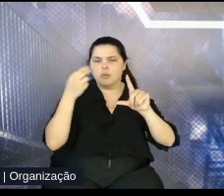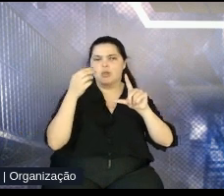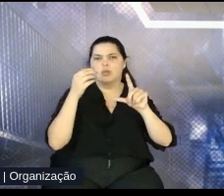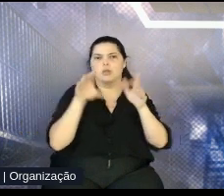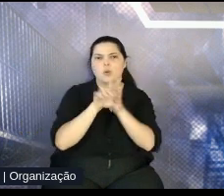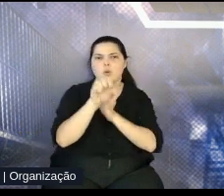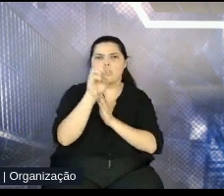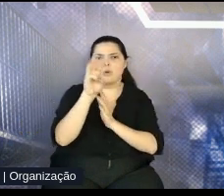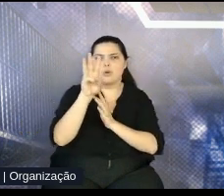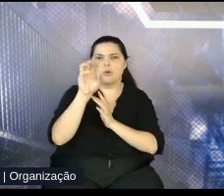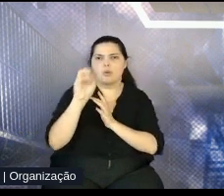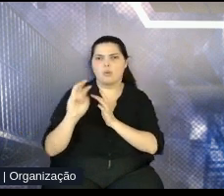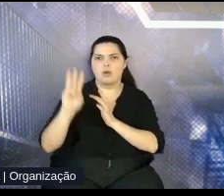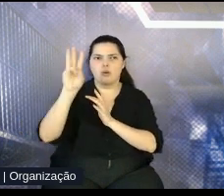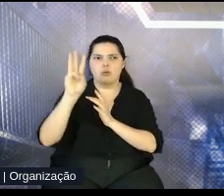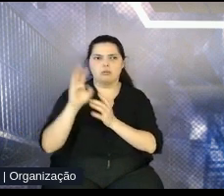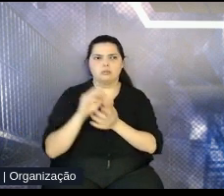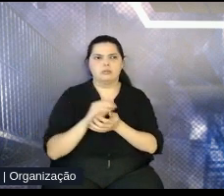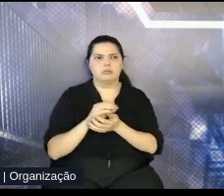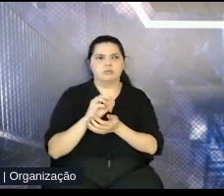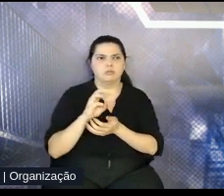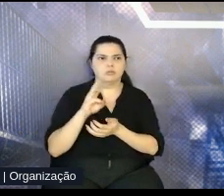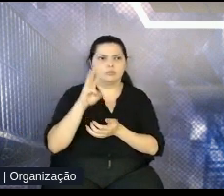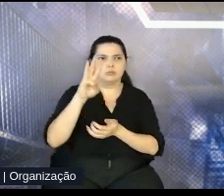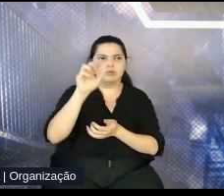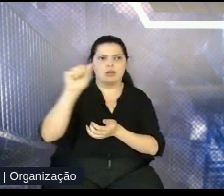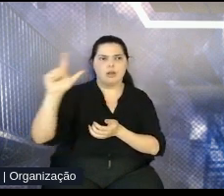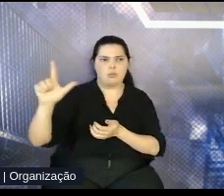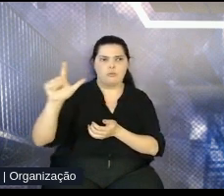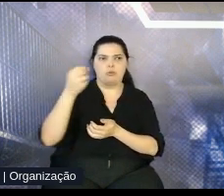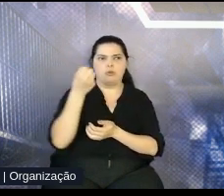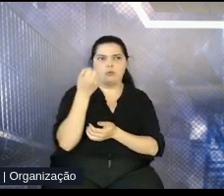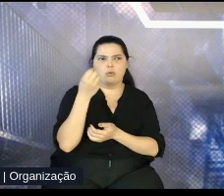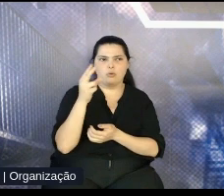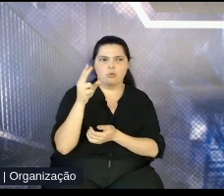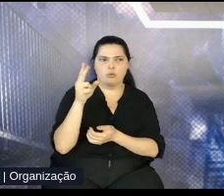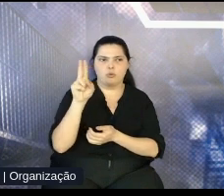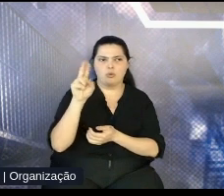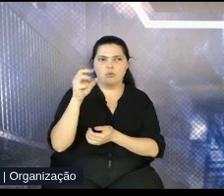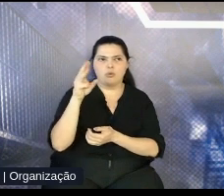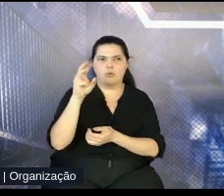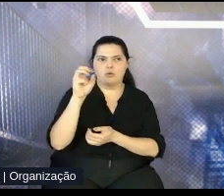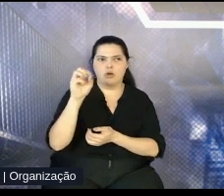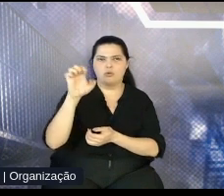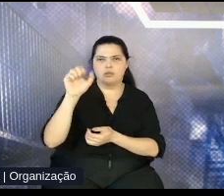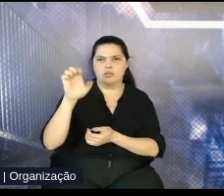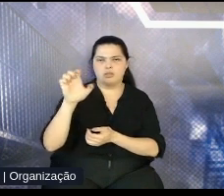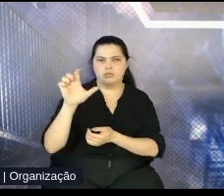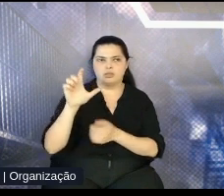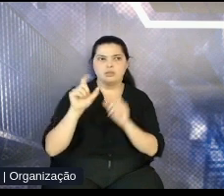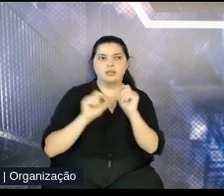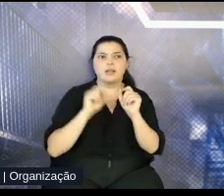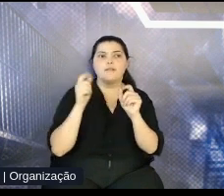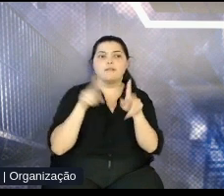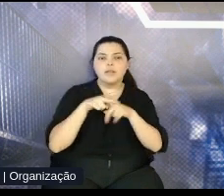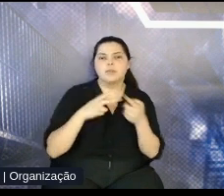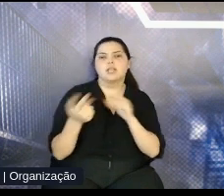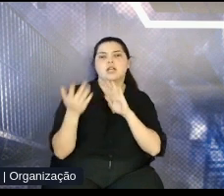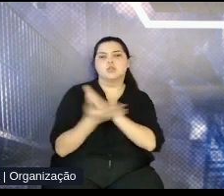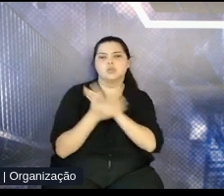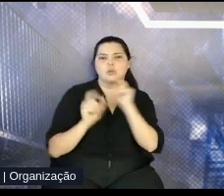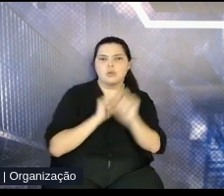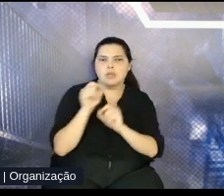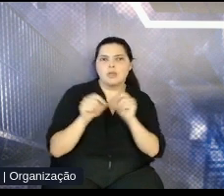ou Lighthouse. E o que é que essa ferramenta possibilita, né? Essa ferramenta possibilita uma